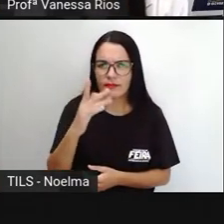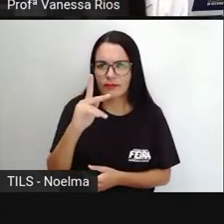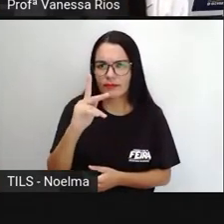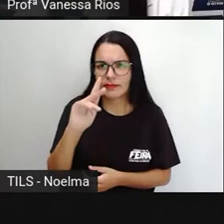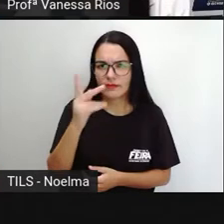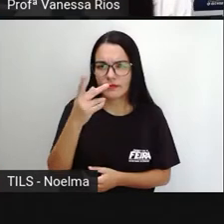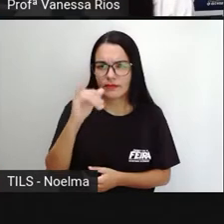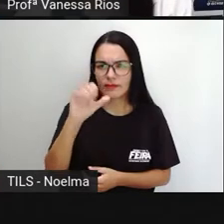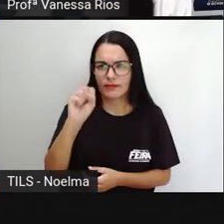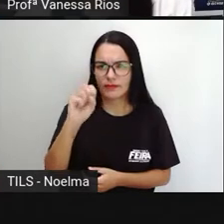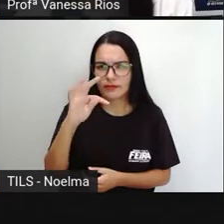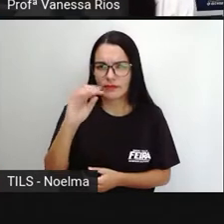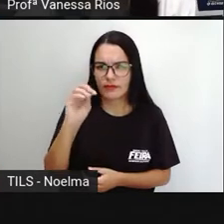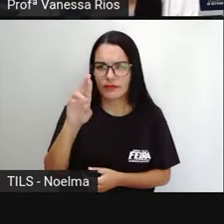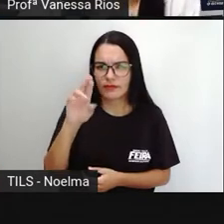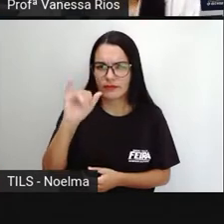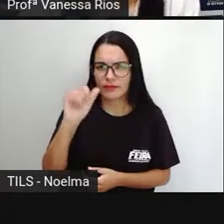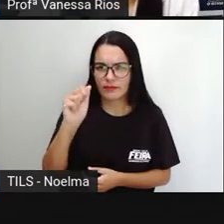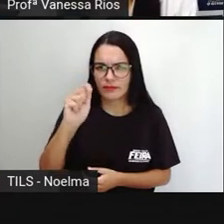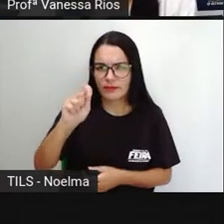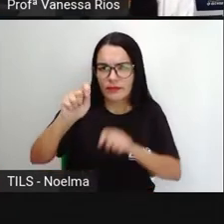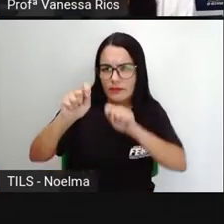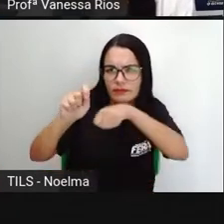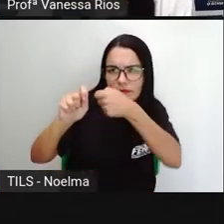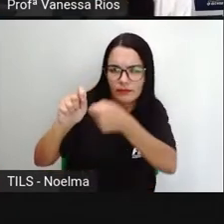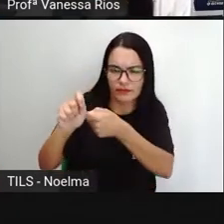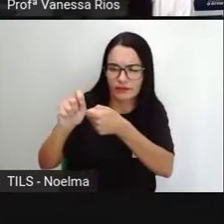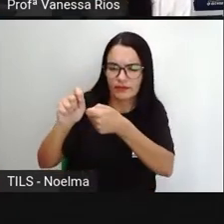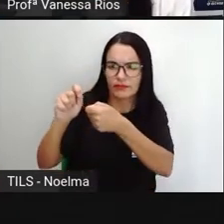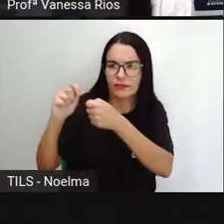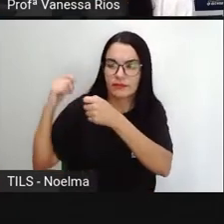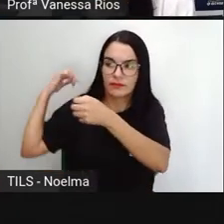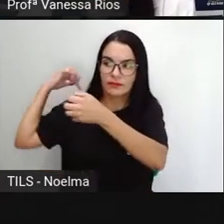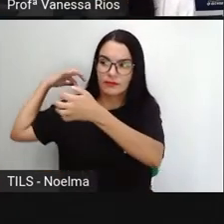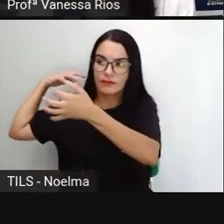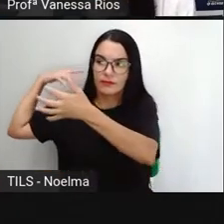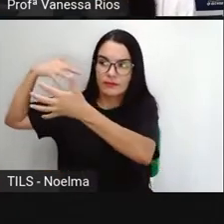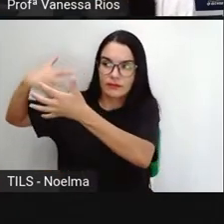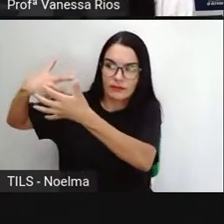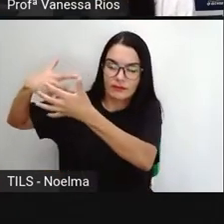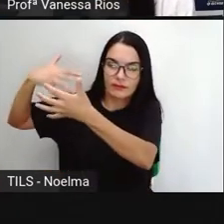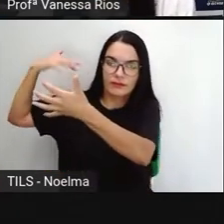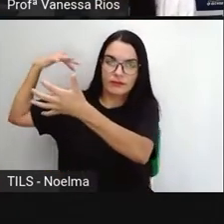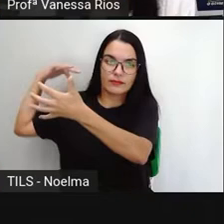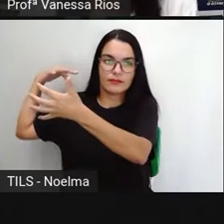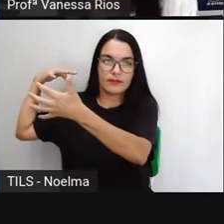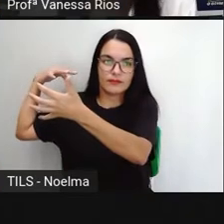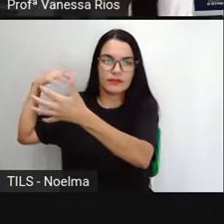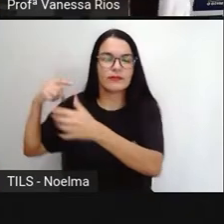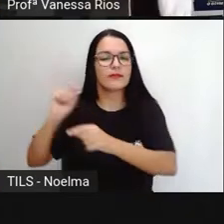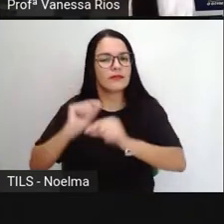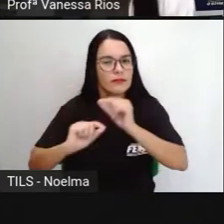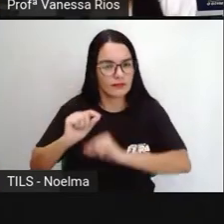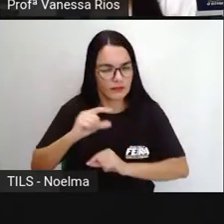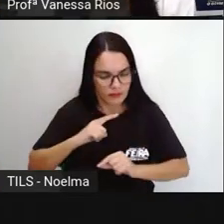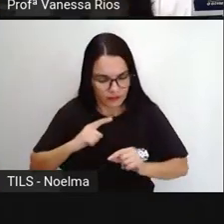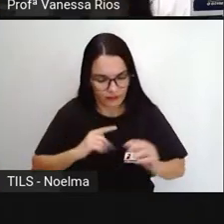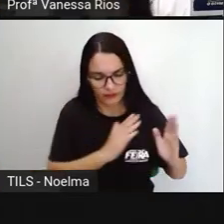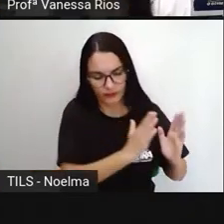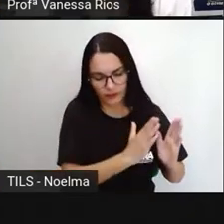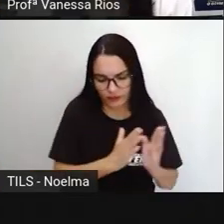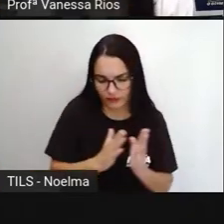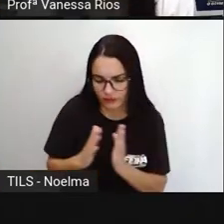humanidade? Pois é. Então a gente percebe aí que dentro desse período da história, né, a pré-história, a gente